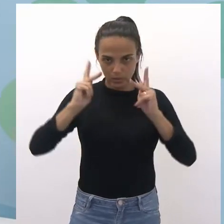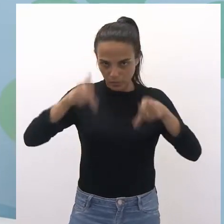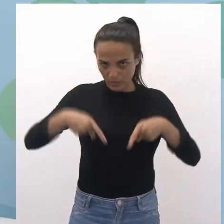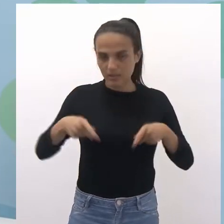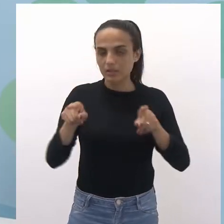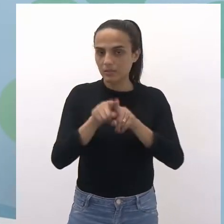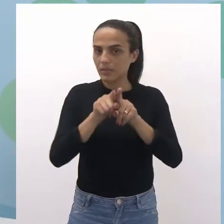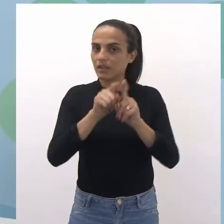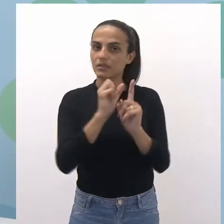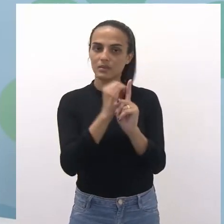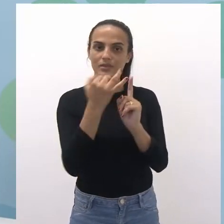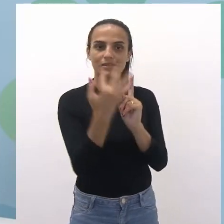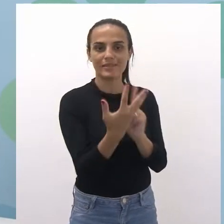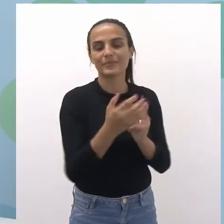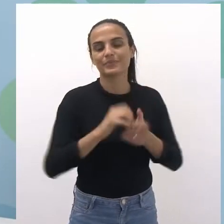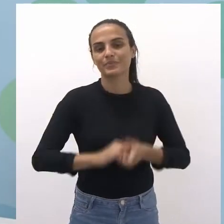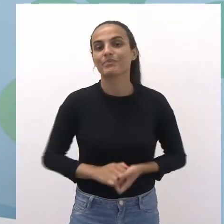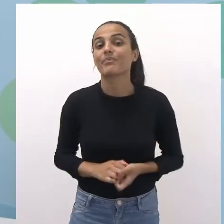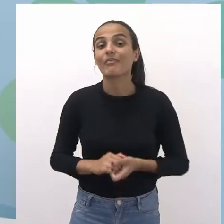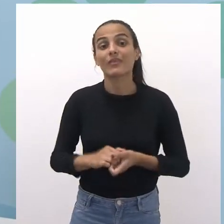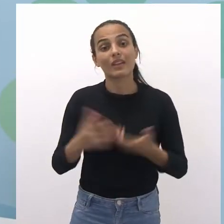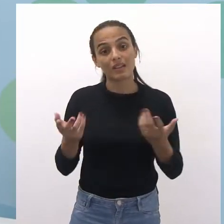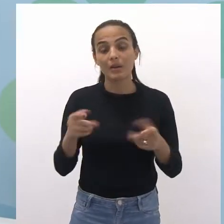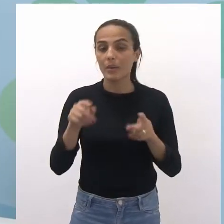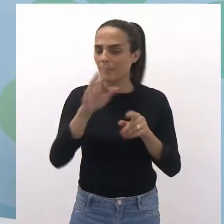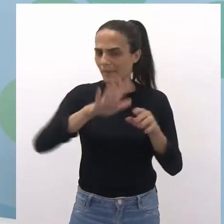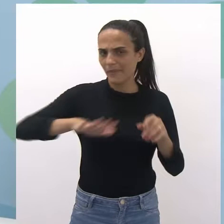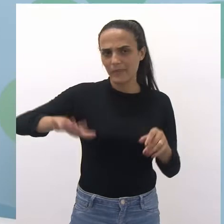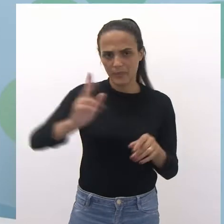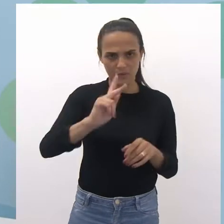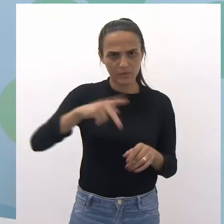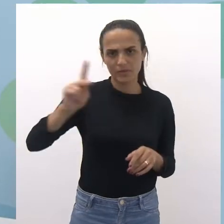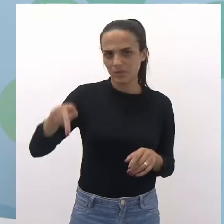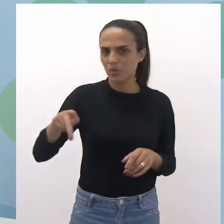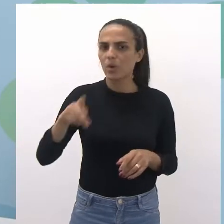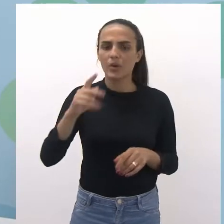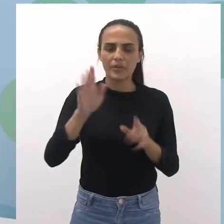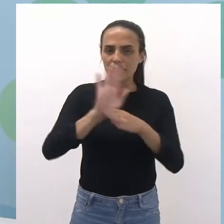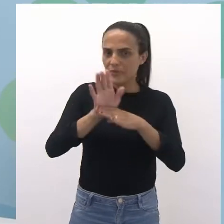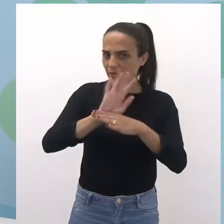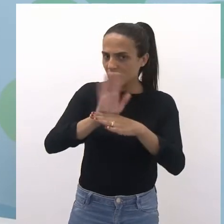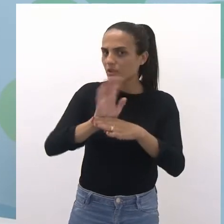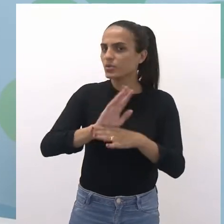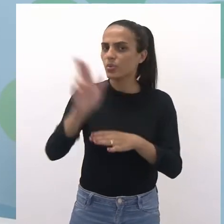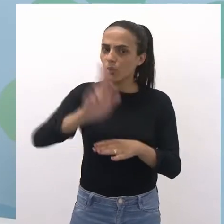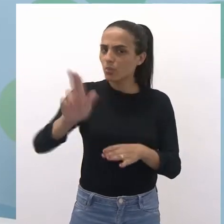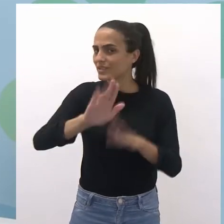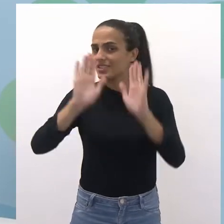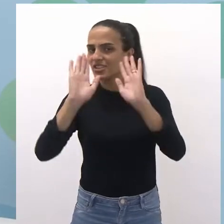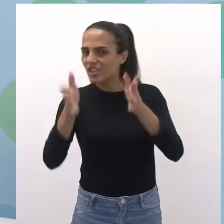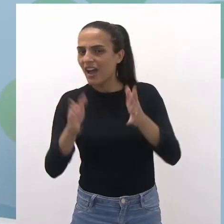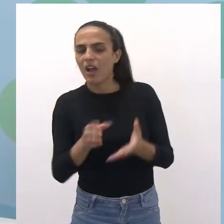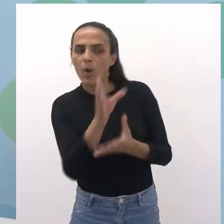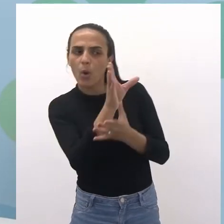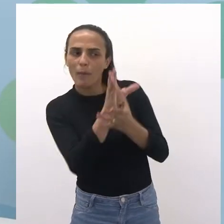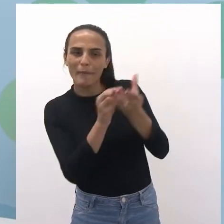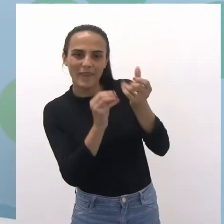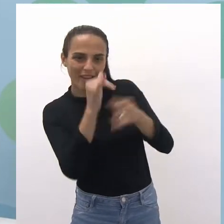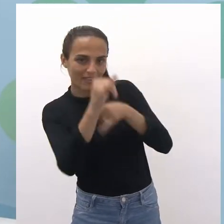que a maioria dos professores já utilizam vídeos retirados em redes sociais ou até mesmo vídeos